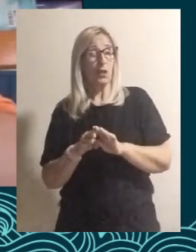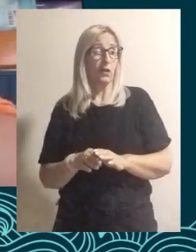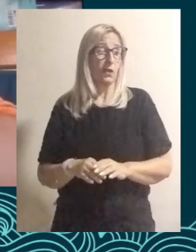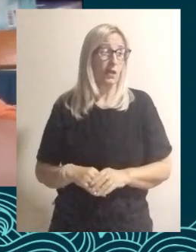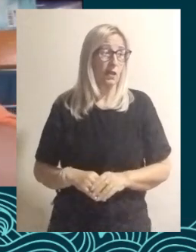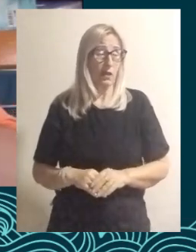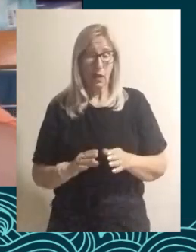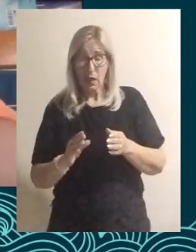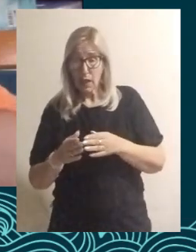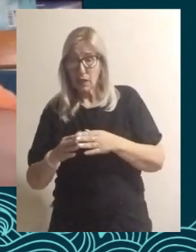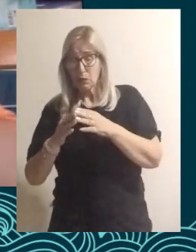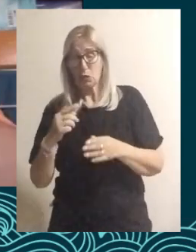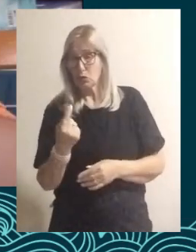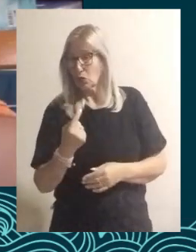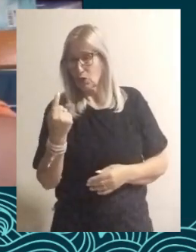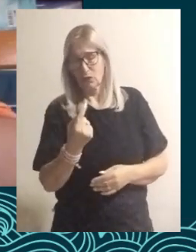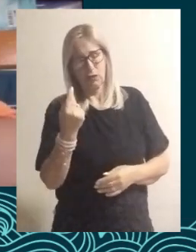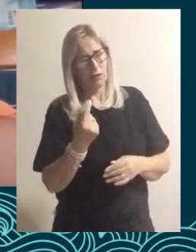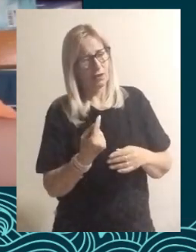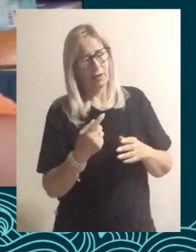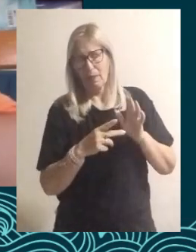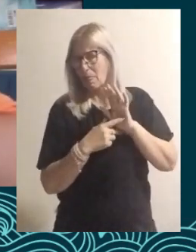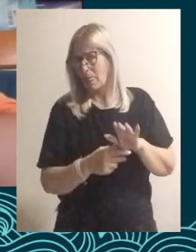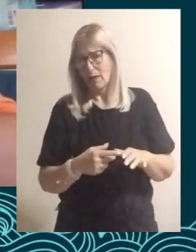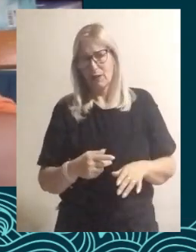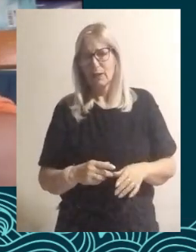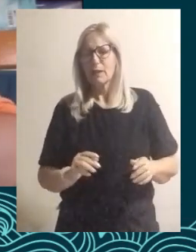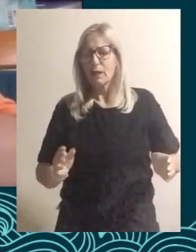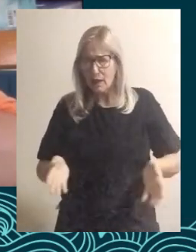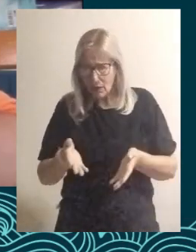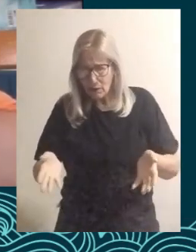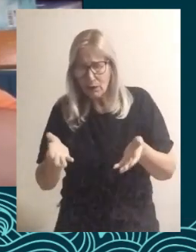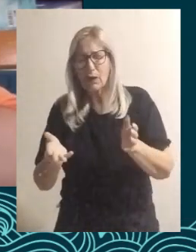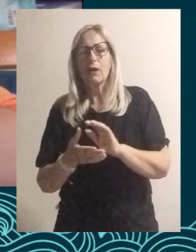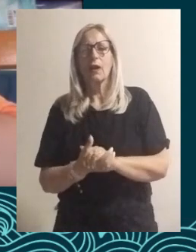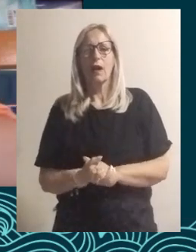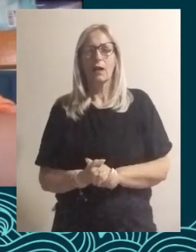ajudavam bastante. Eu achei que seria uma travessia muito solitária, e no fim eu vi que eu